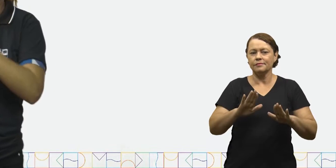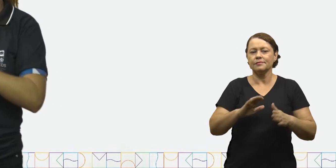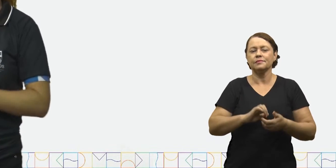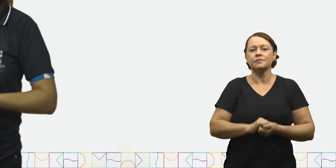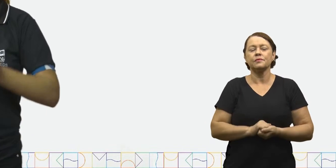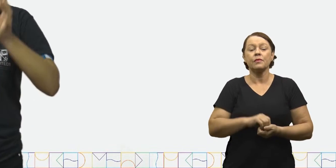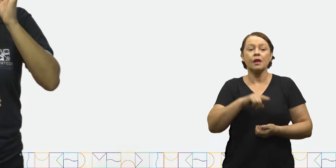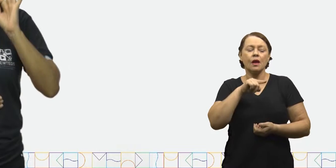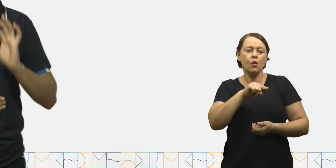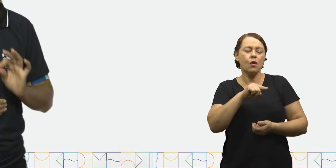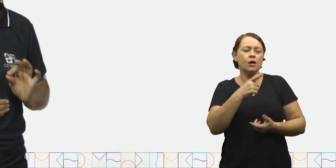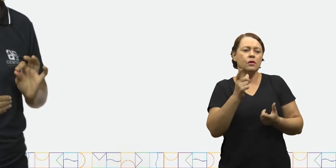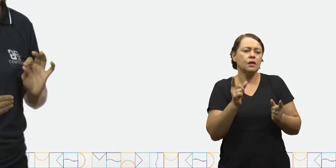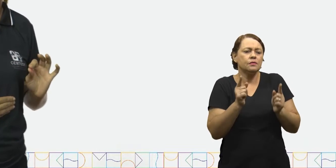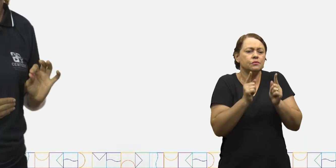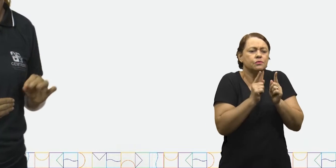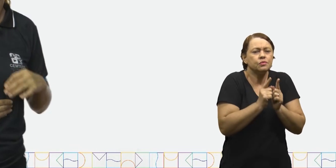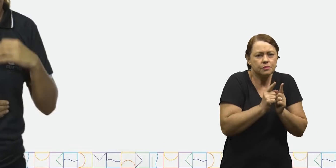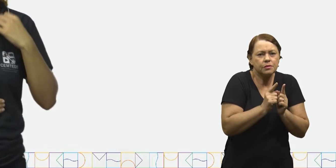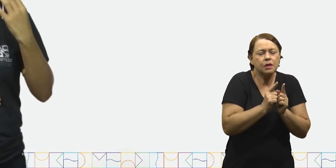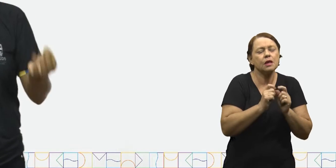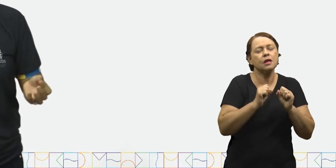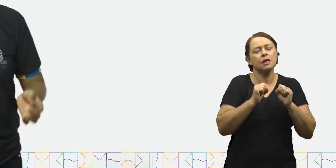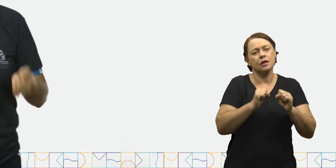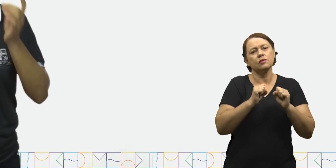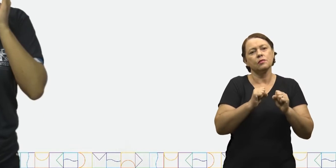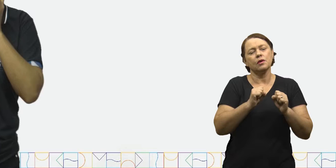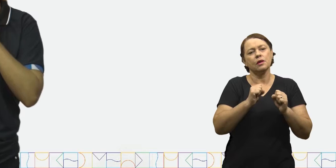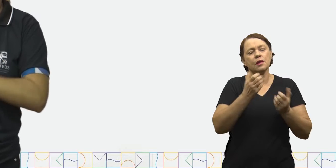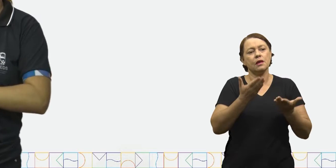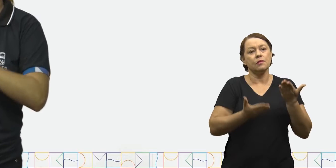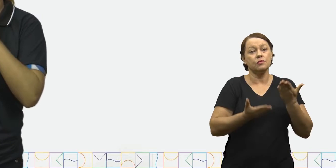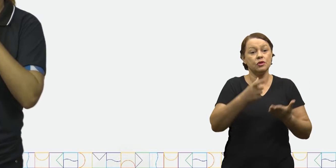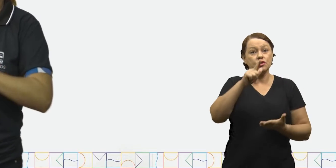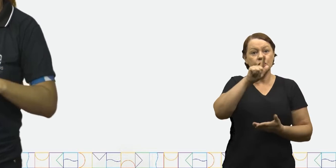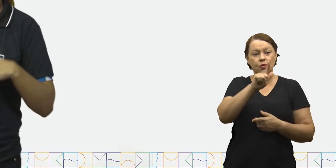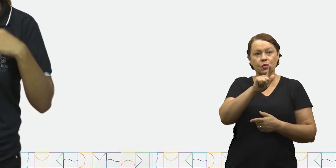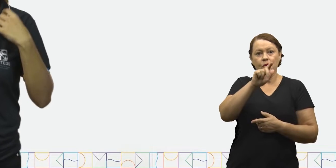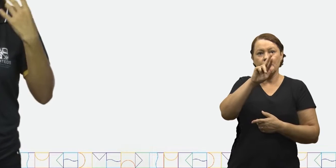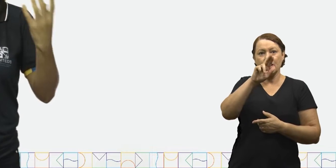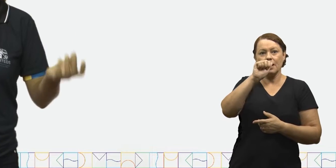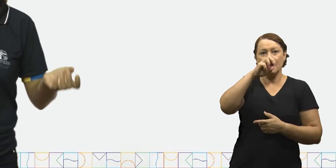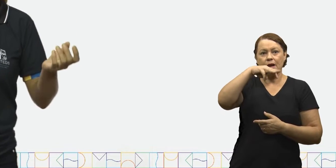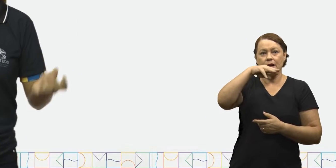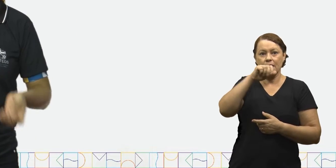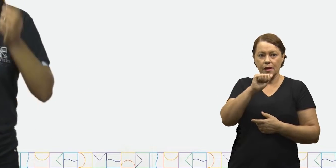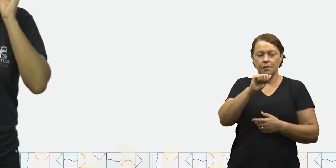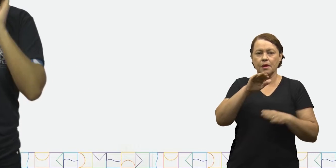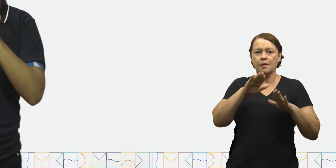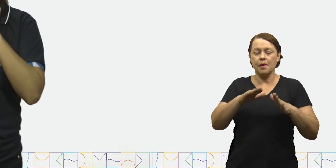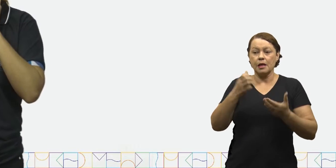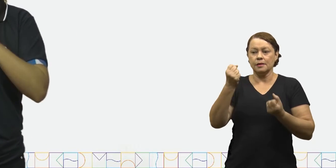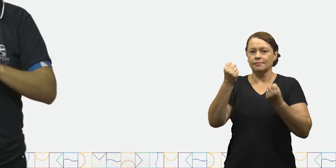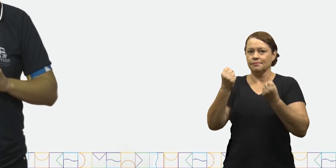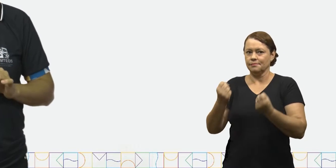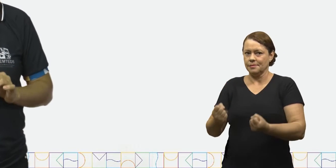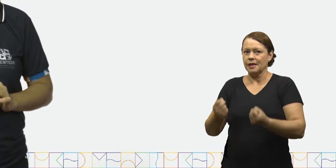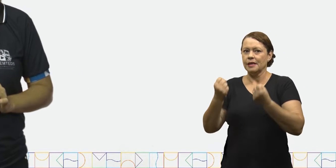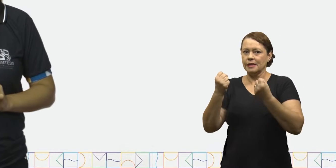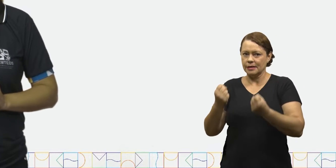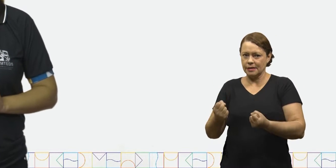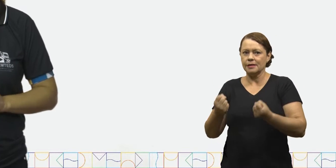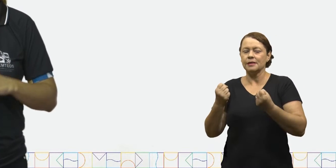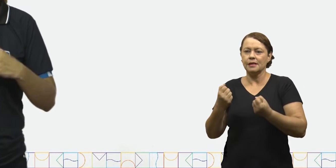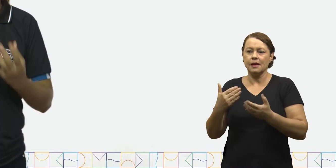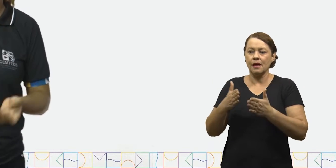determinados itens. Quando o item é pequeno, podemos medir com gramas. Quando o item é